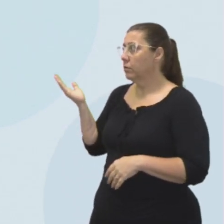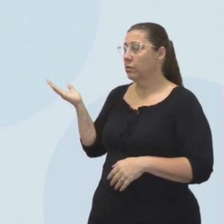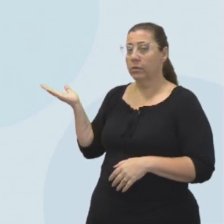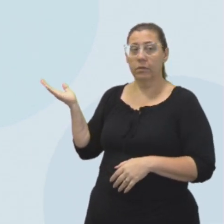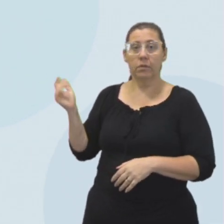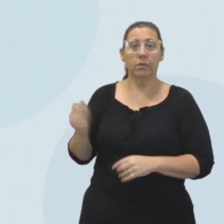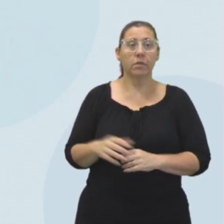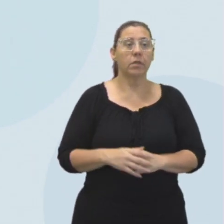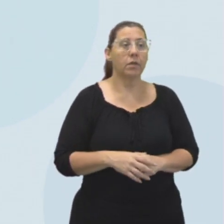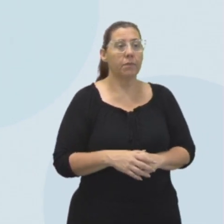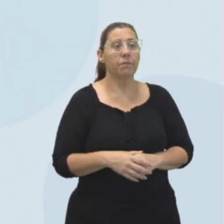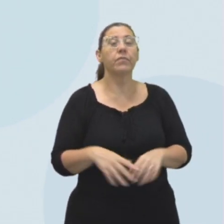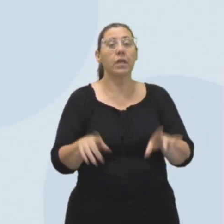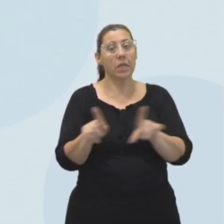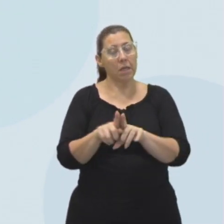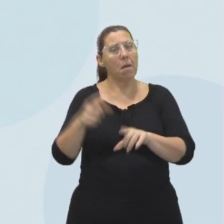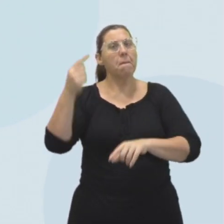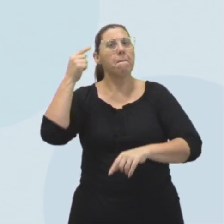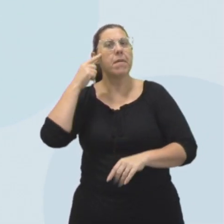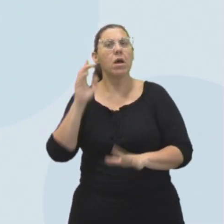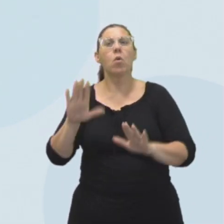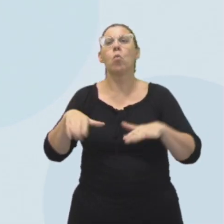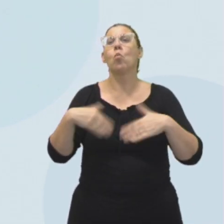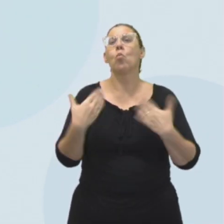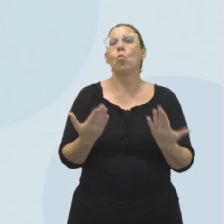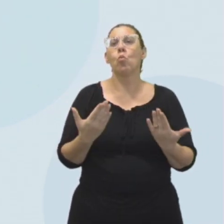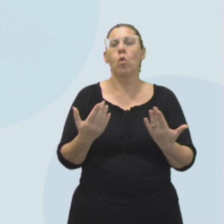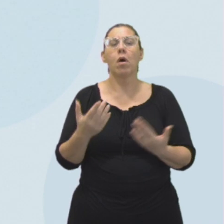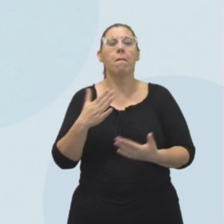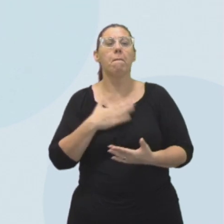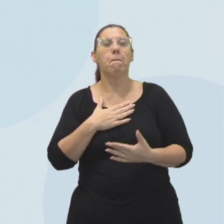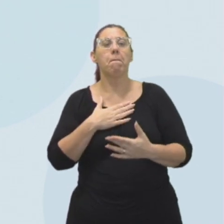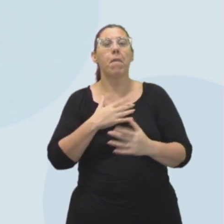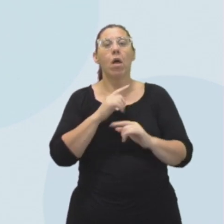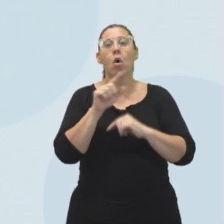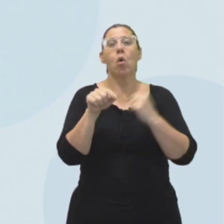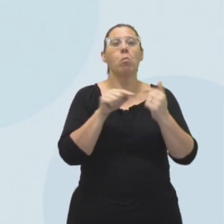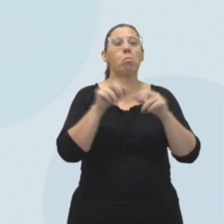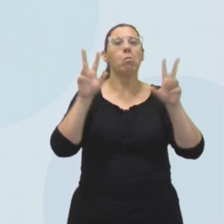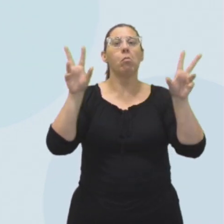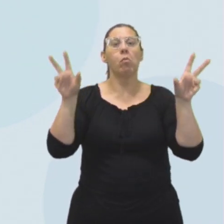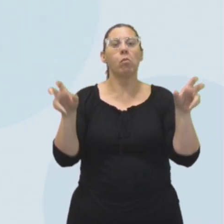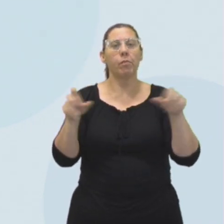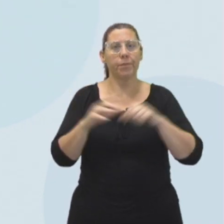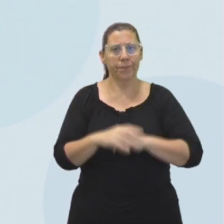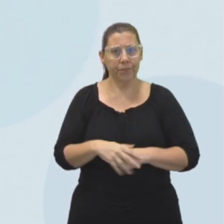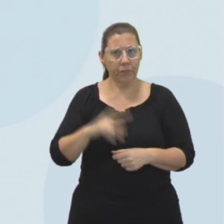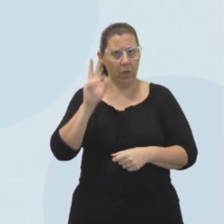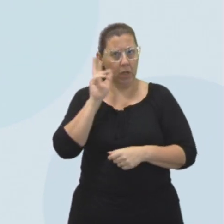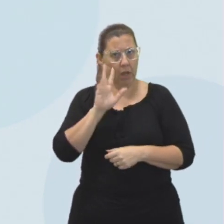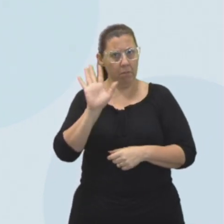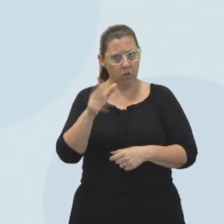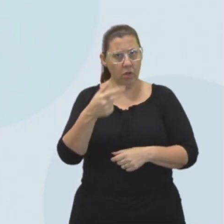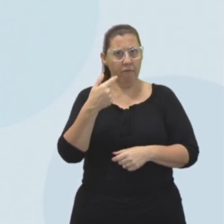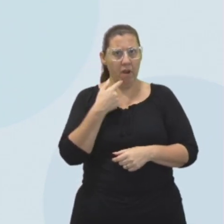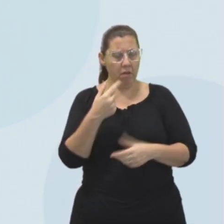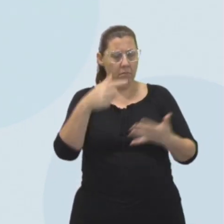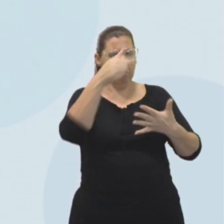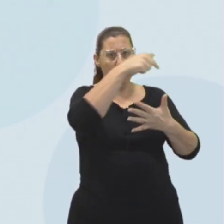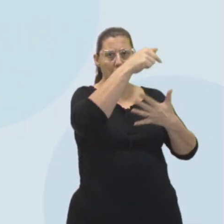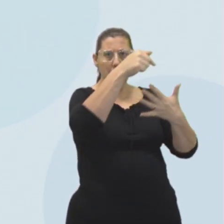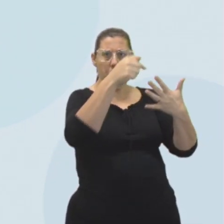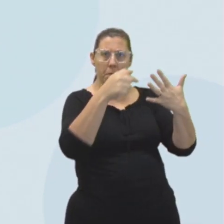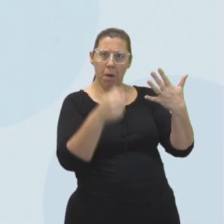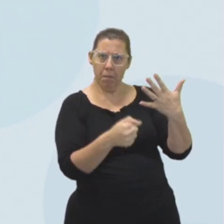Então, aqui também nós devemos pensar qual é o meu ponto de vista sobre o tema. Lembra que eu falei que tem vários pontos de vista sobre a